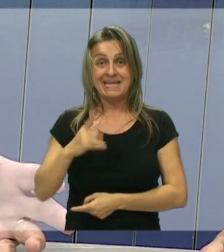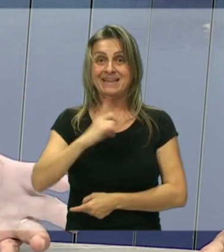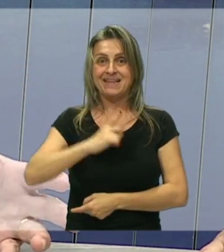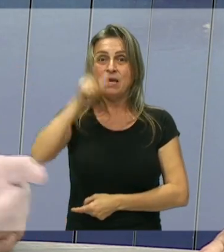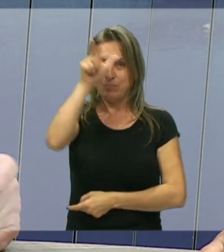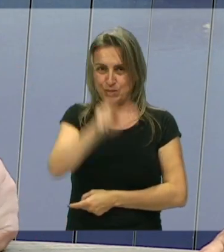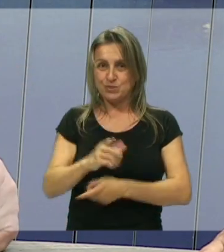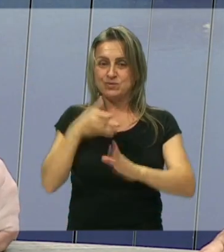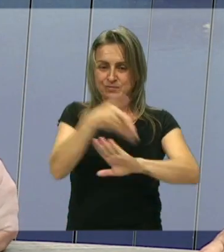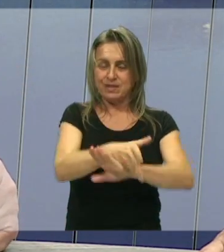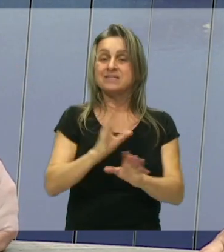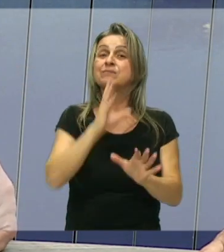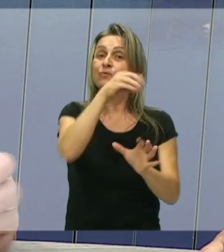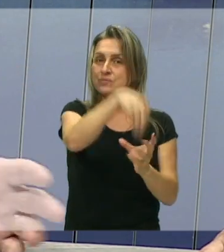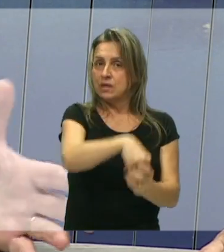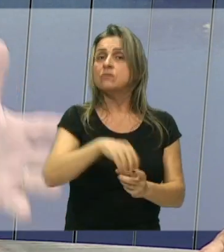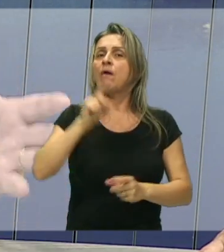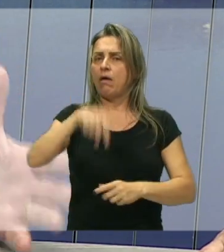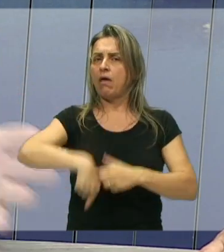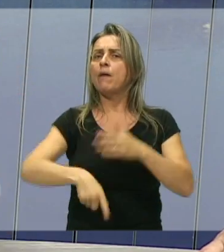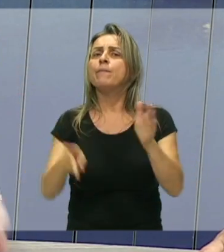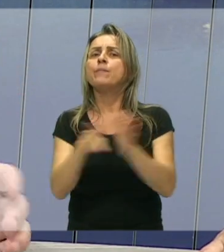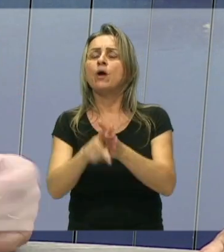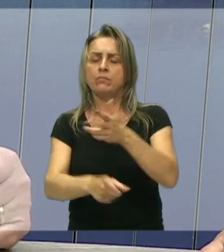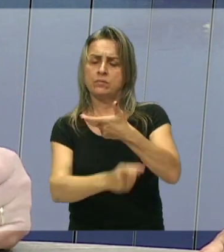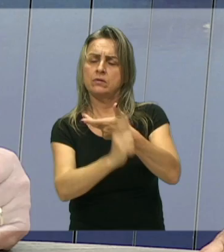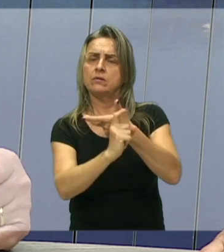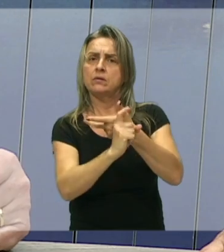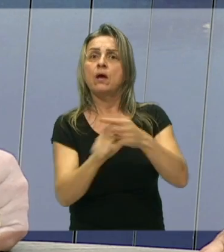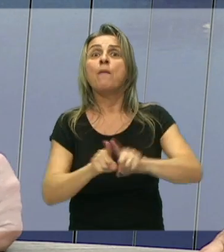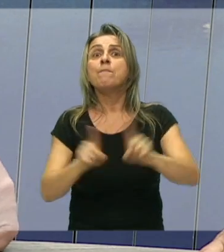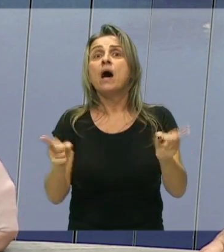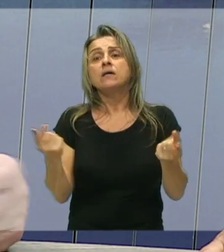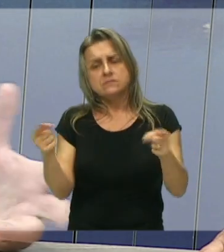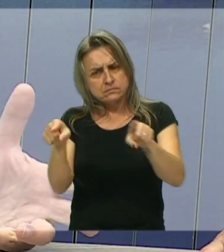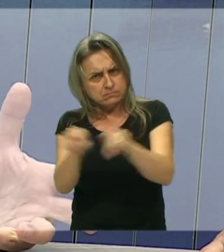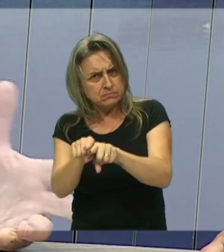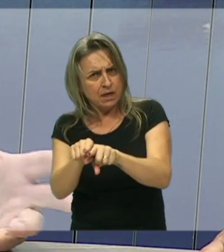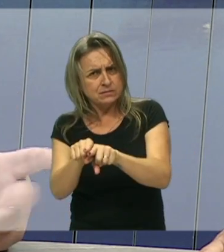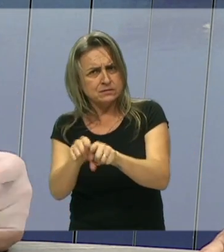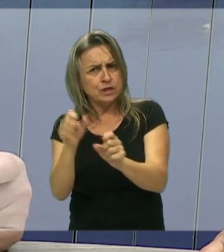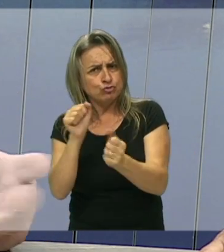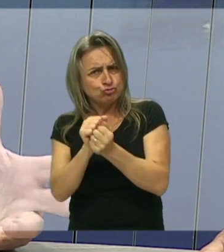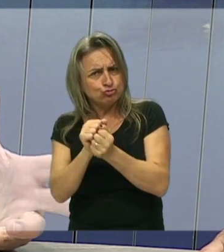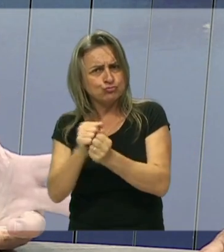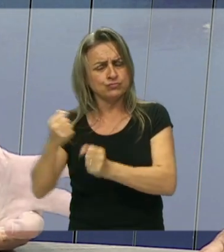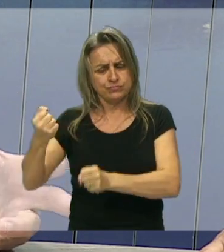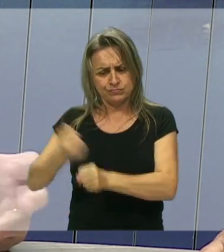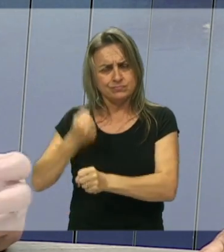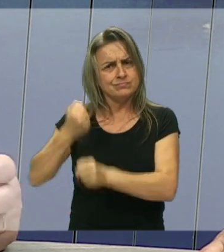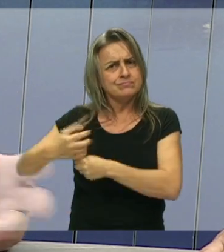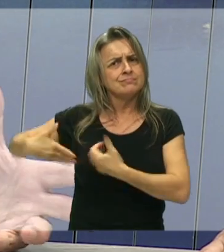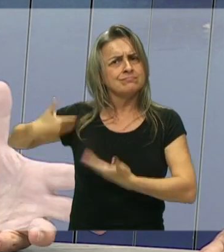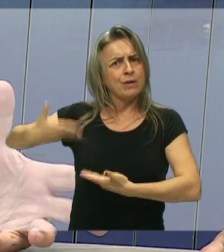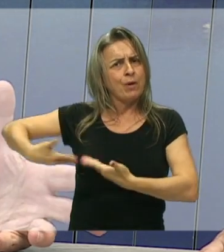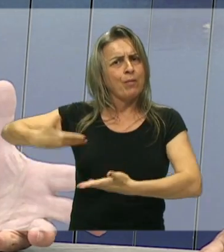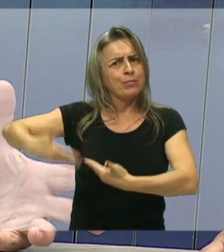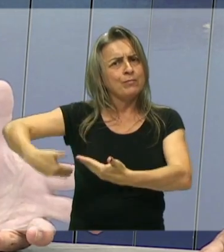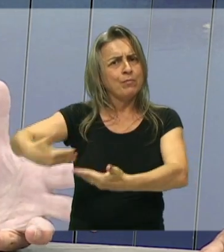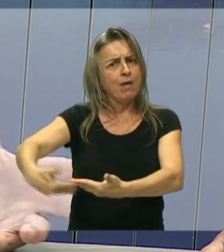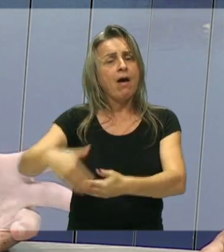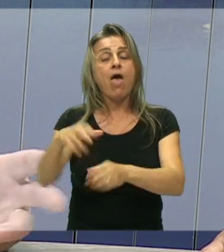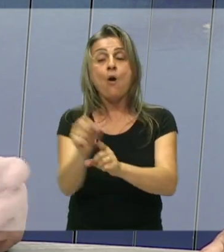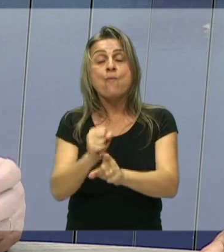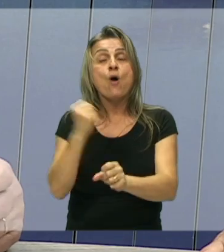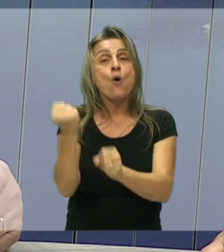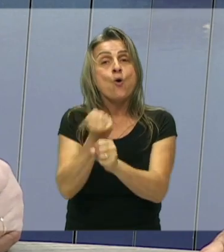são do Poder Executivo e que são parceiros dessa construção. Porque, na verdade, uma construção social como